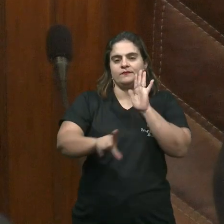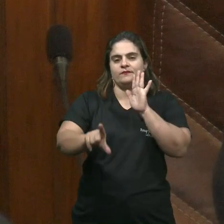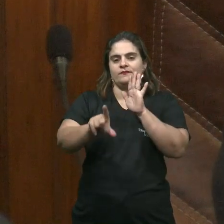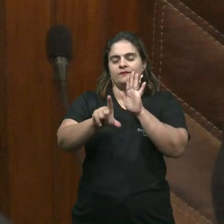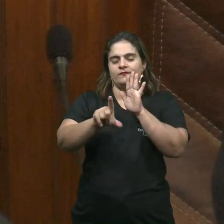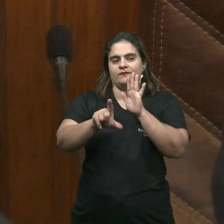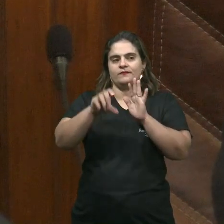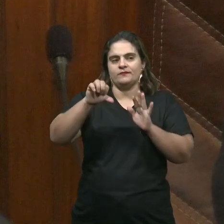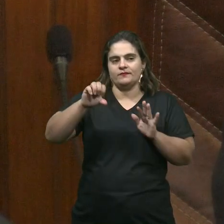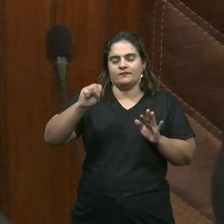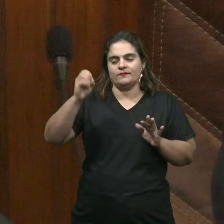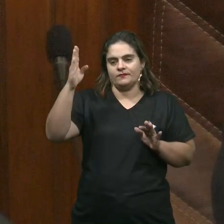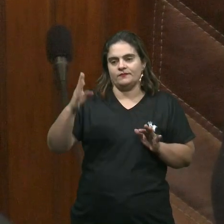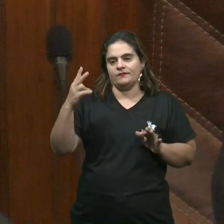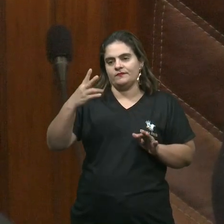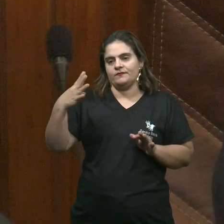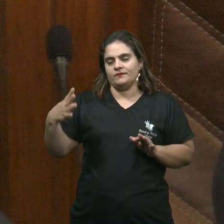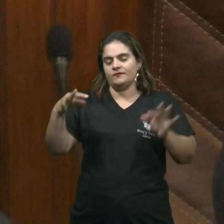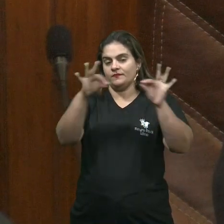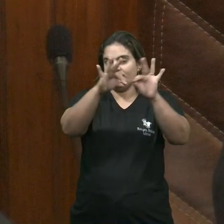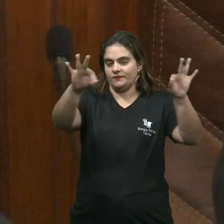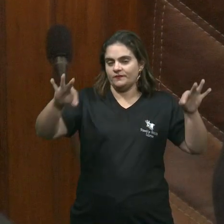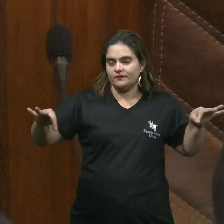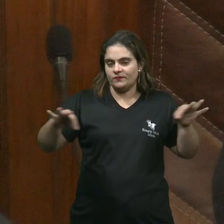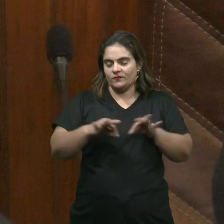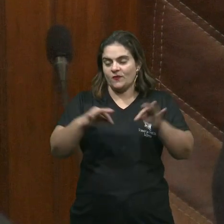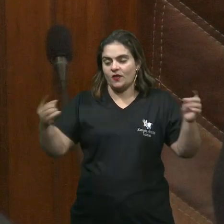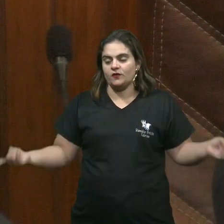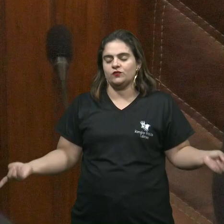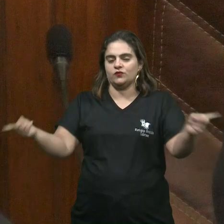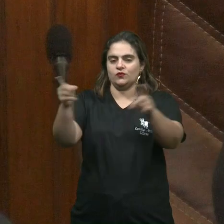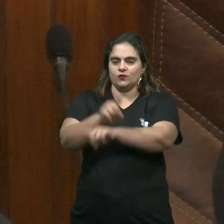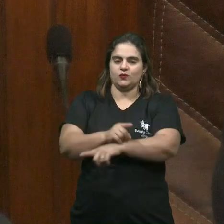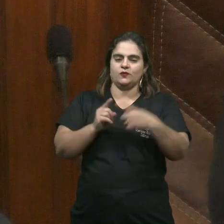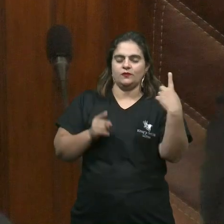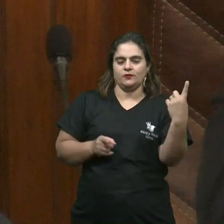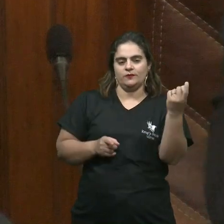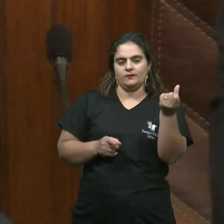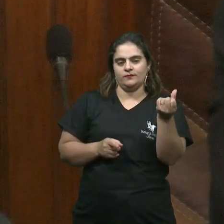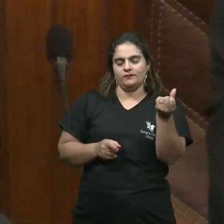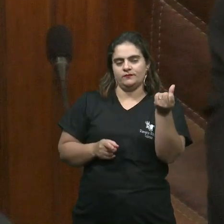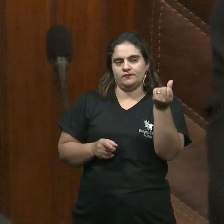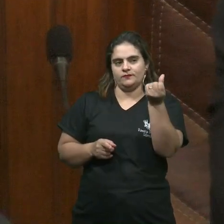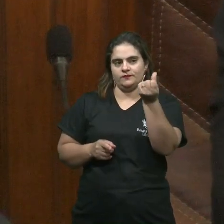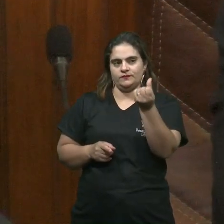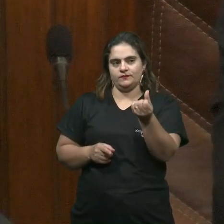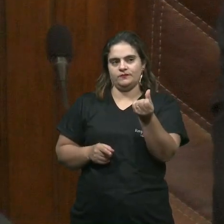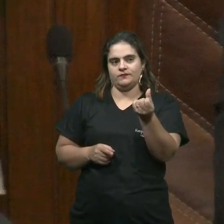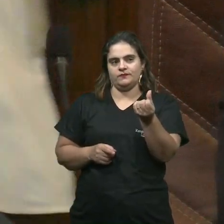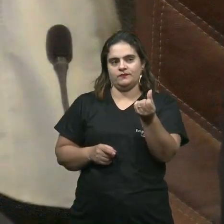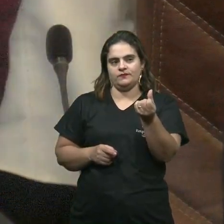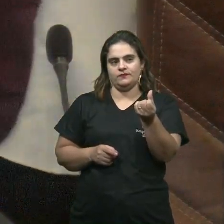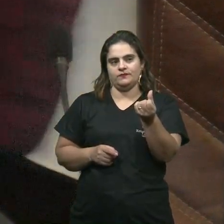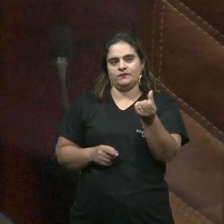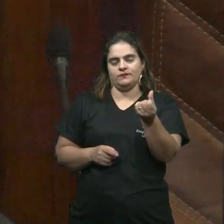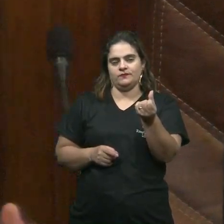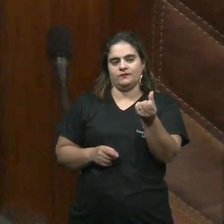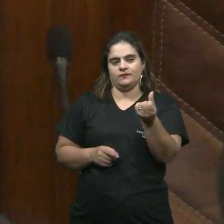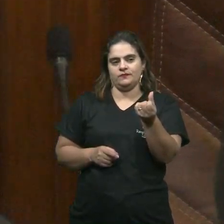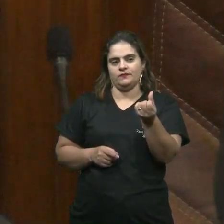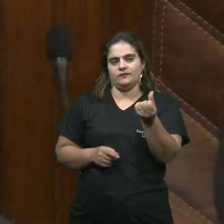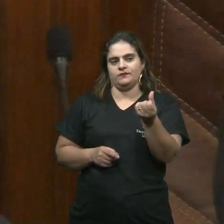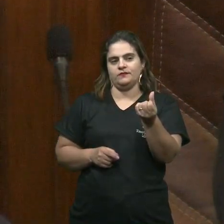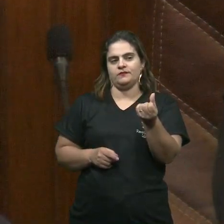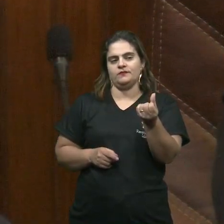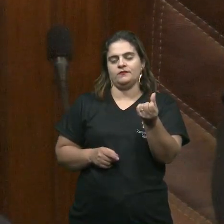de lei 98-2024, desafetando o lote 15 da quadra nº 1, medindo 166,97